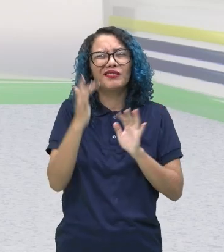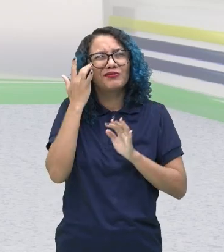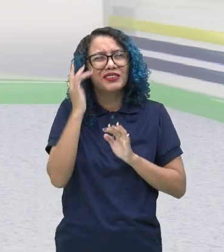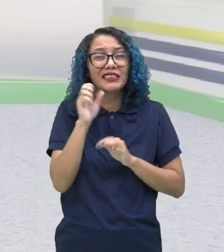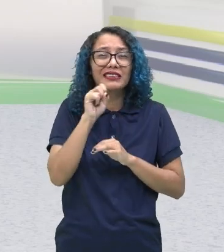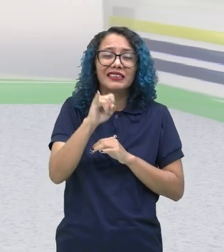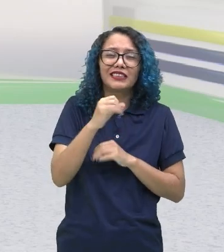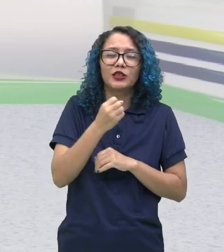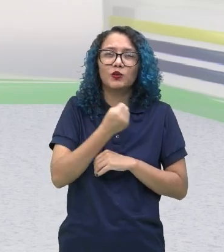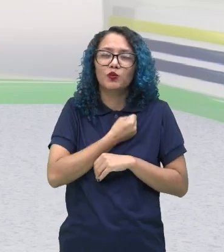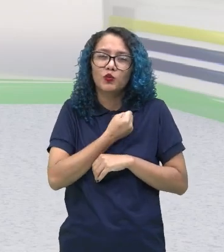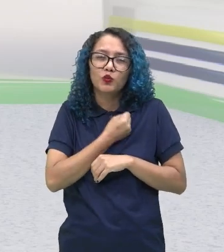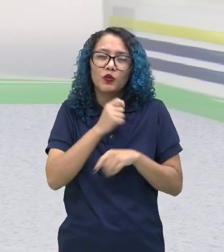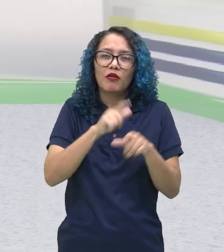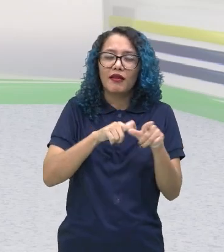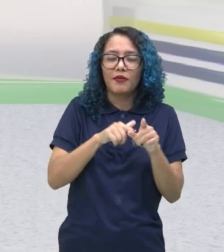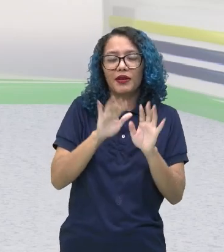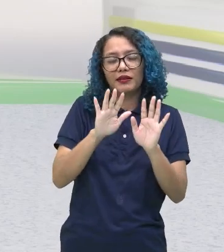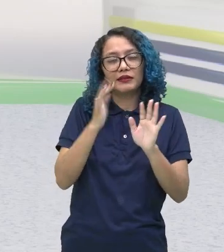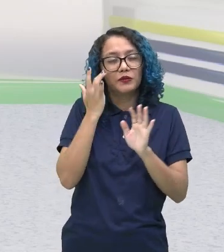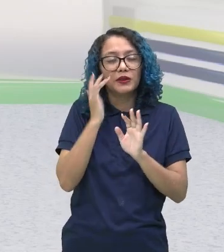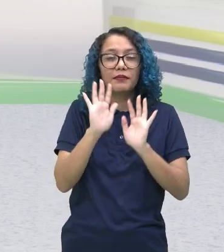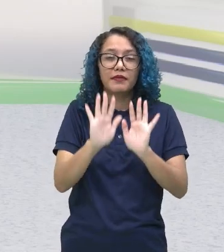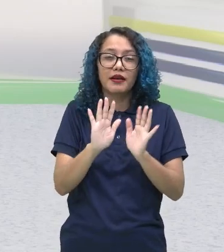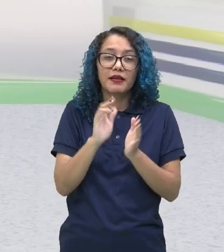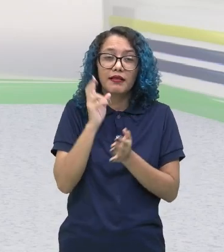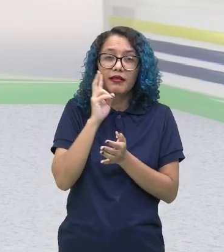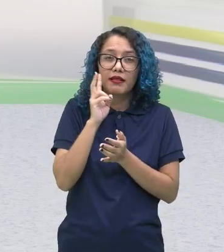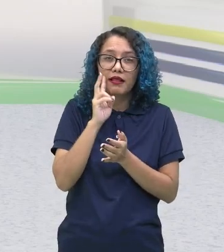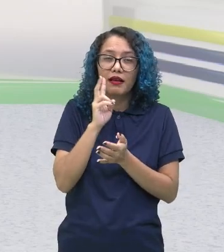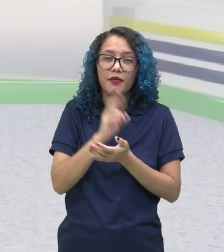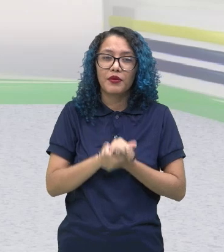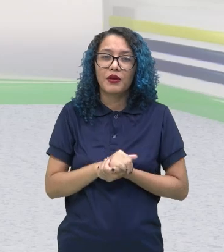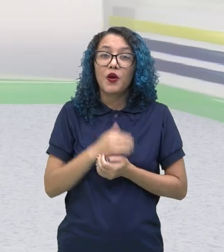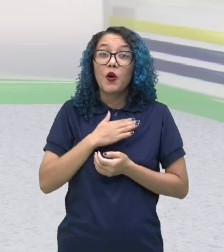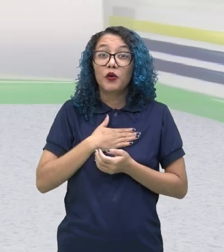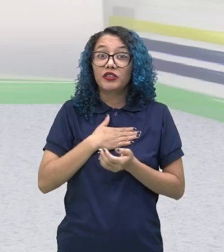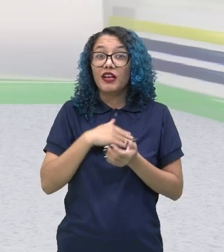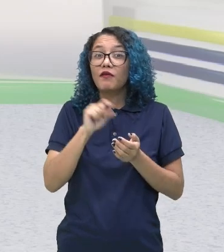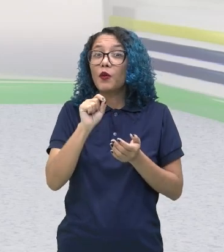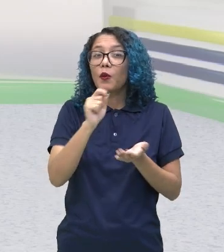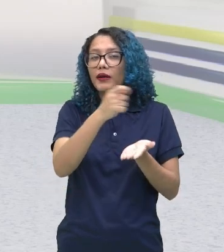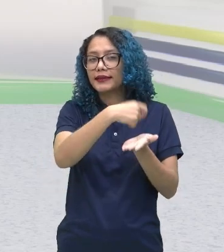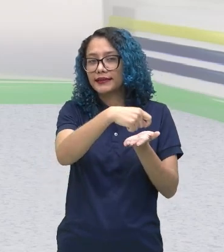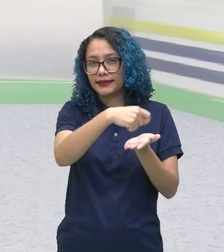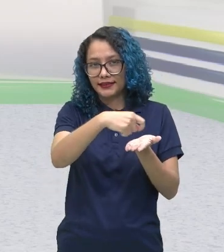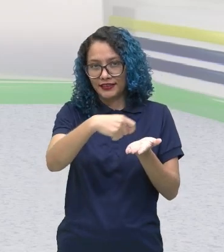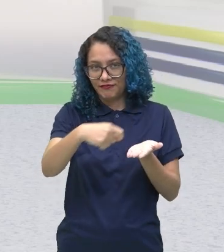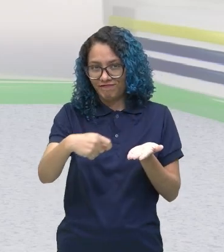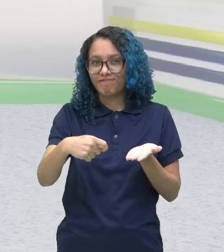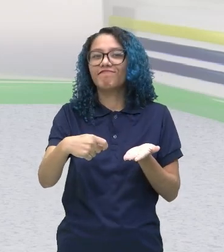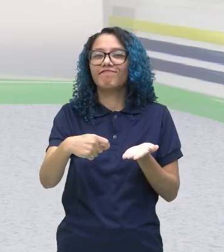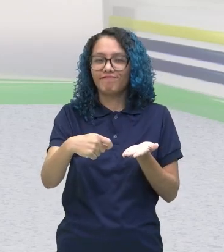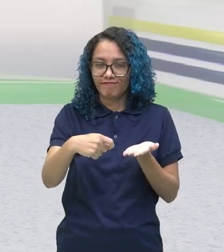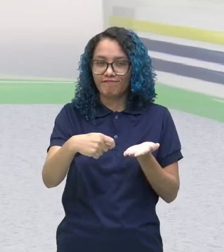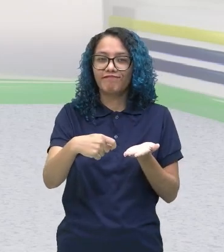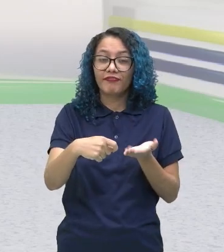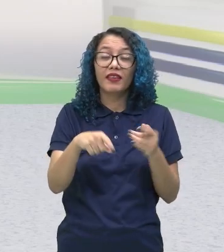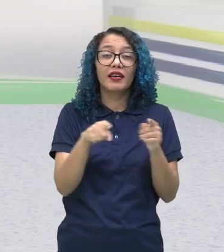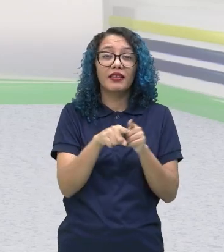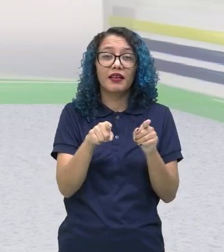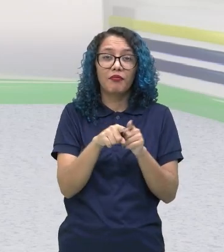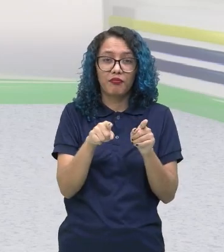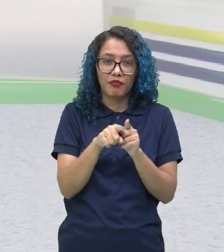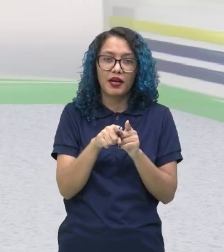números, se foram as letras, porém, eu lembro que eu gostava muito de fazer caligrafia. E dentro desse contexto, também